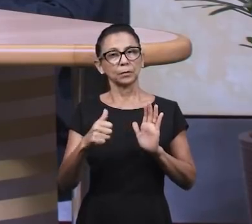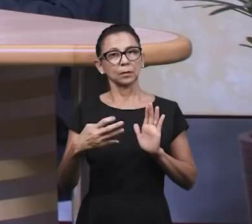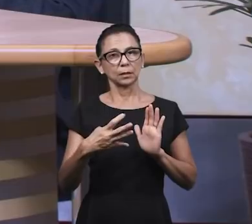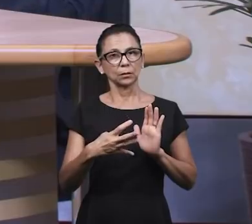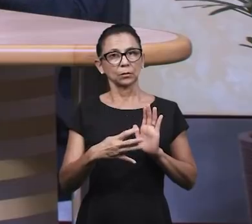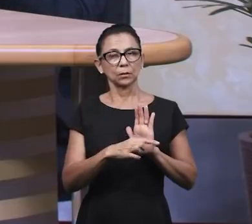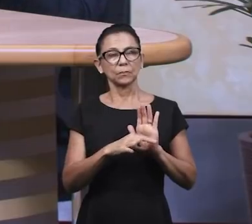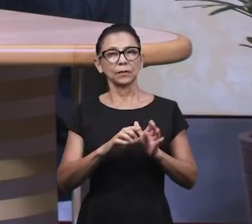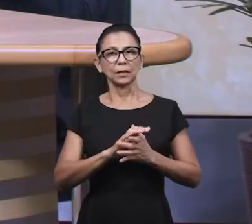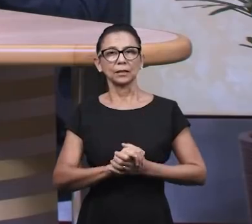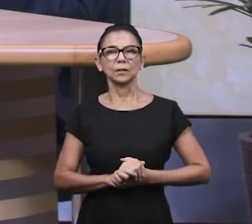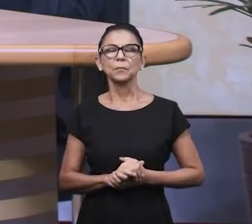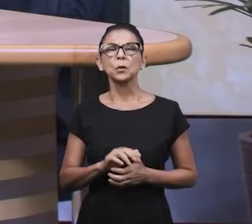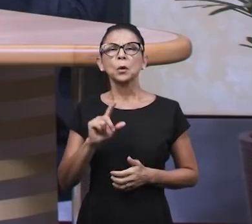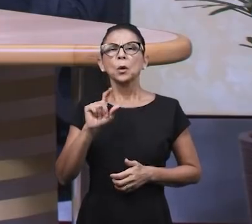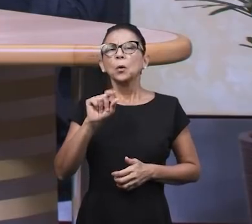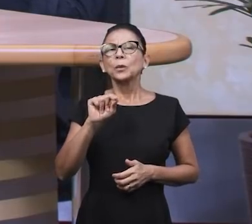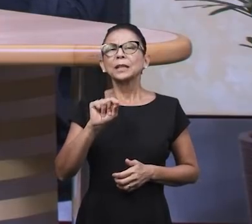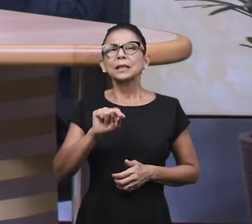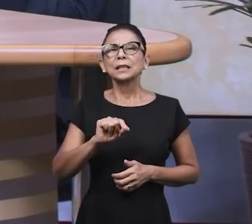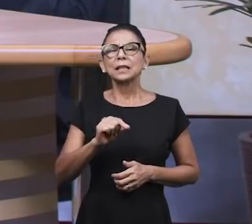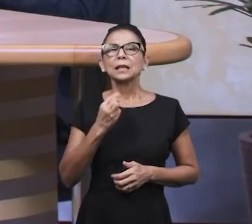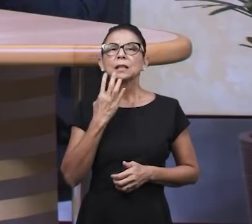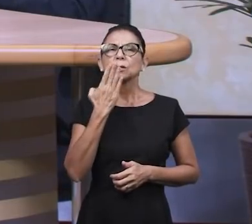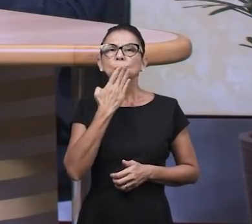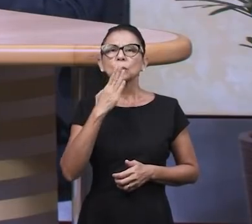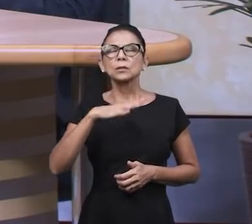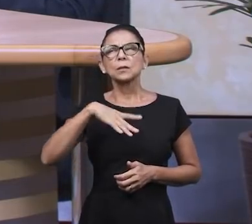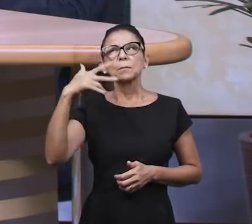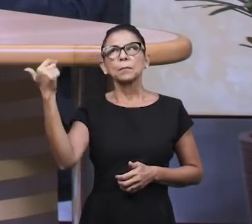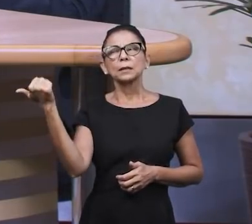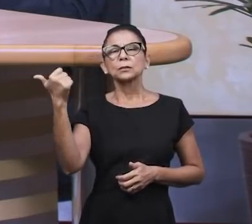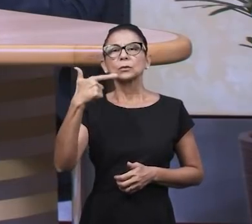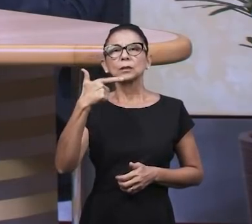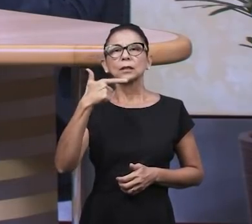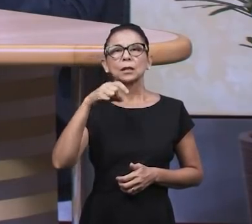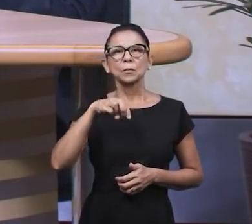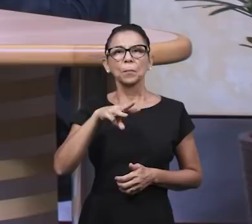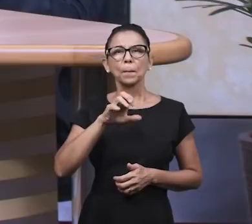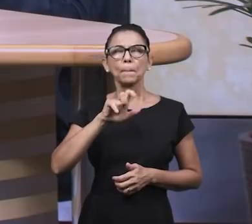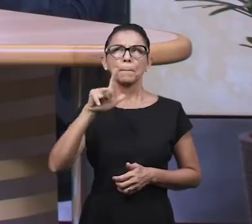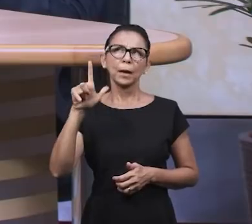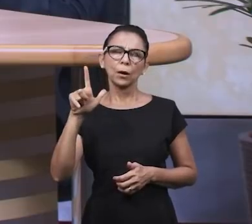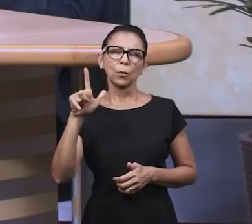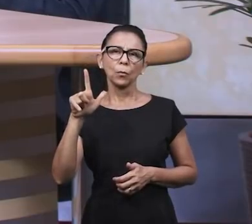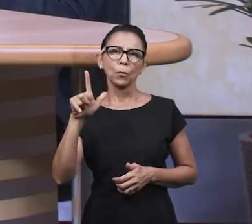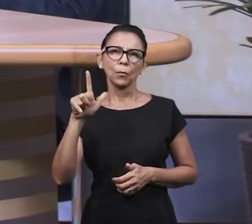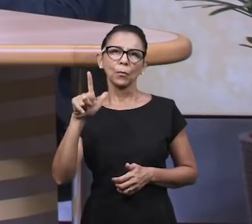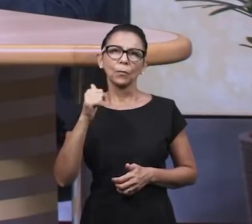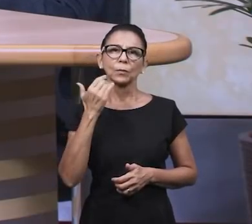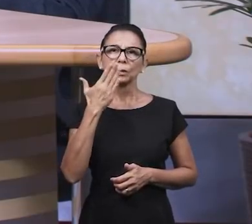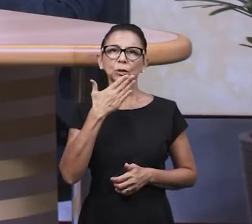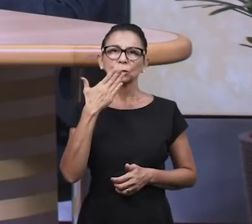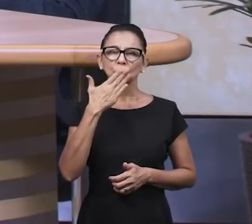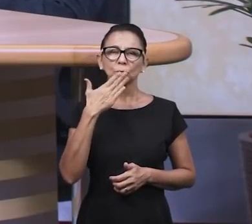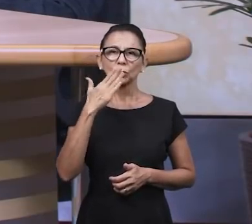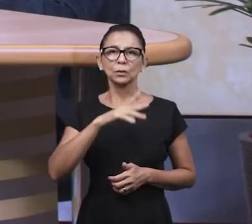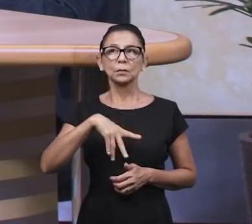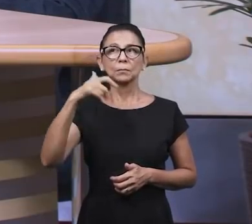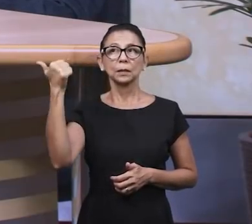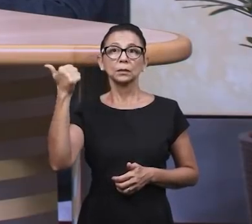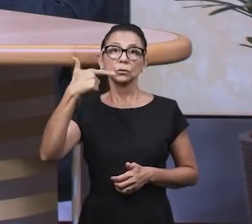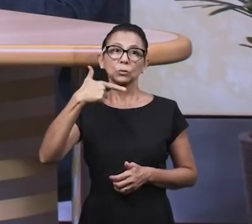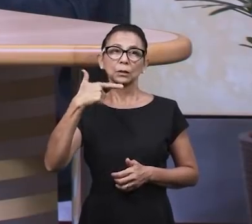14, assim, que coisa há mais doce do que o mel e que coisa há mais forte do que o leão. Então, esse era o